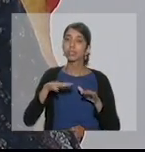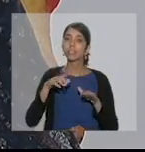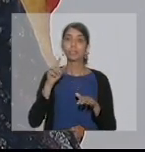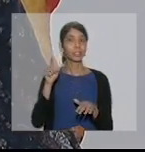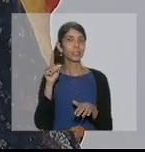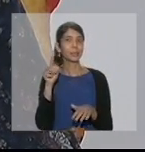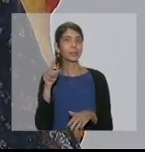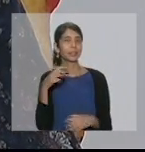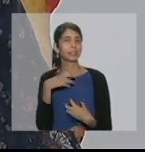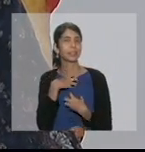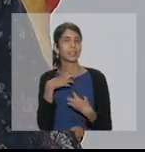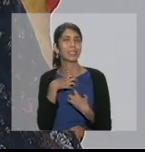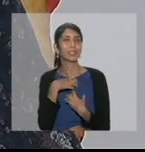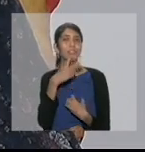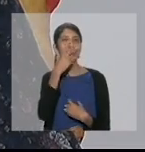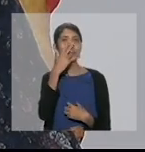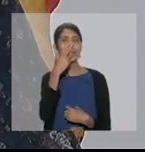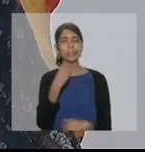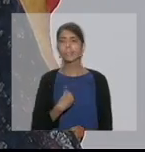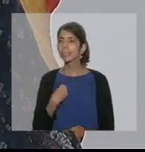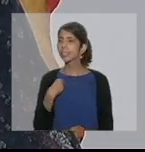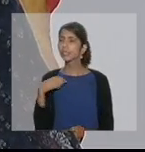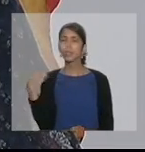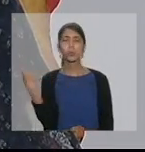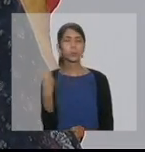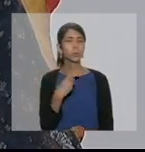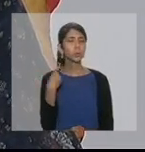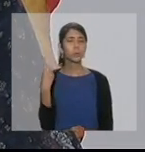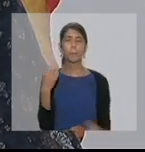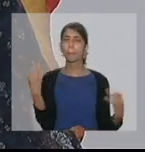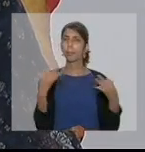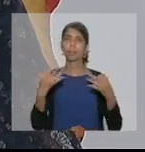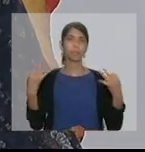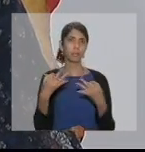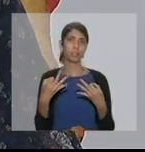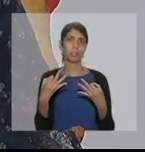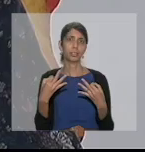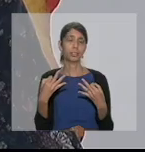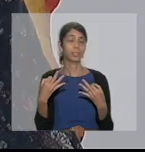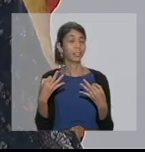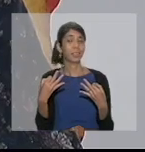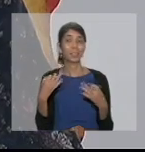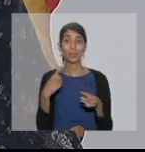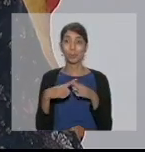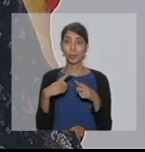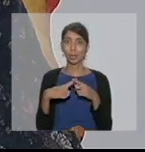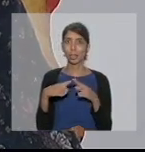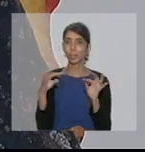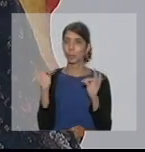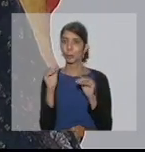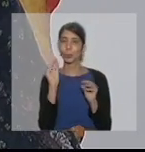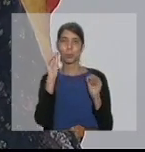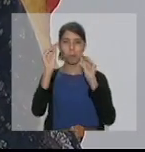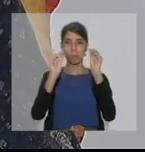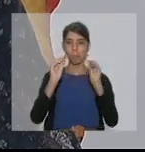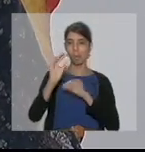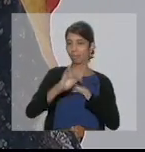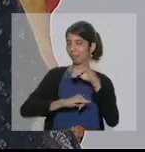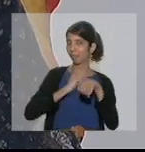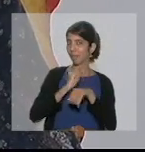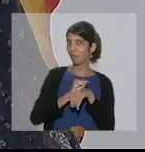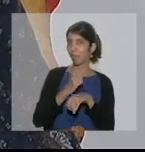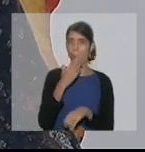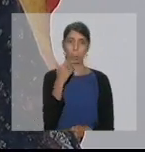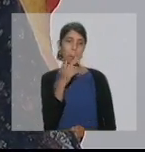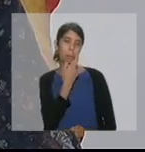uma falsa sensação de que a vida de todo mundo ao seu redor está perfeito. Entendeu? Porque todo mundo só posta coisa boa. Tipo,